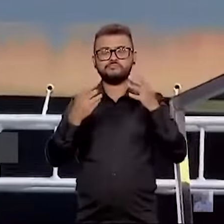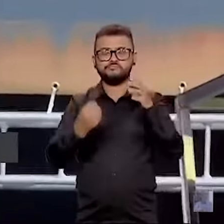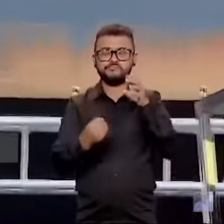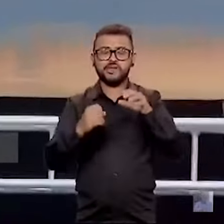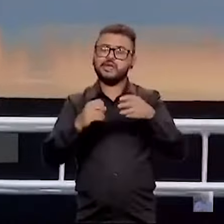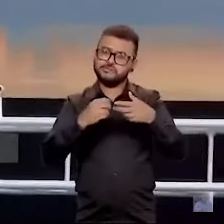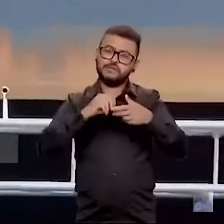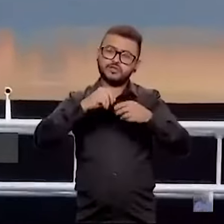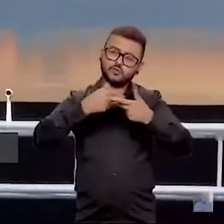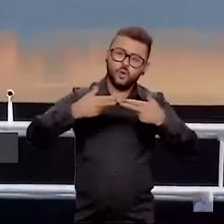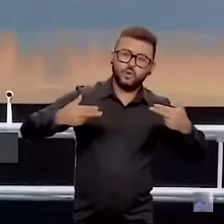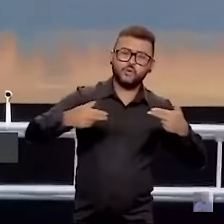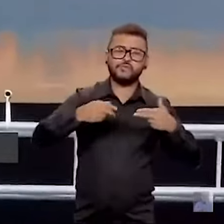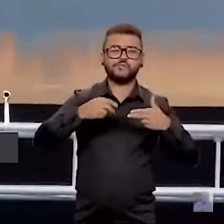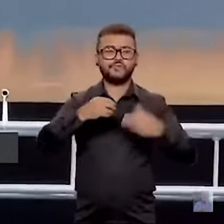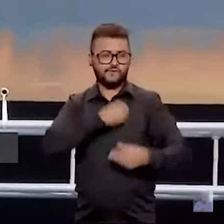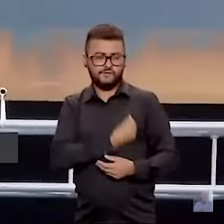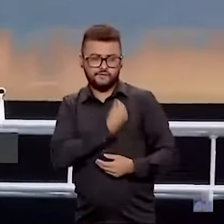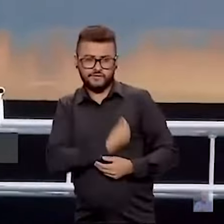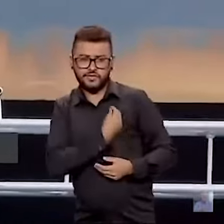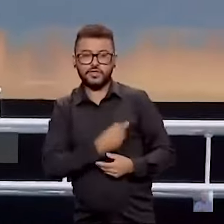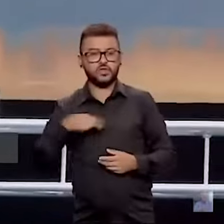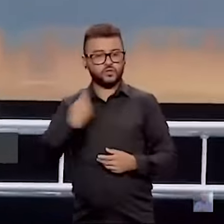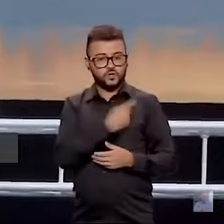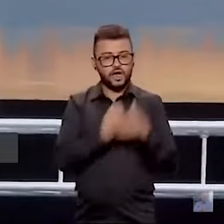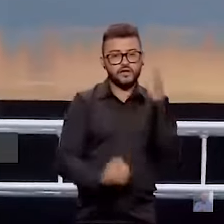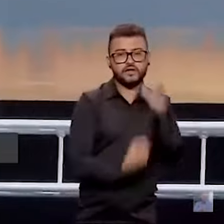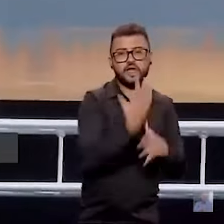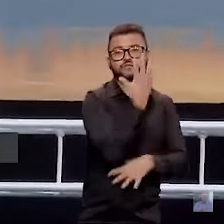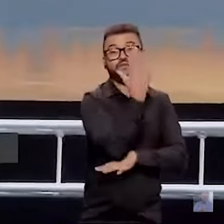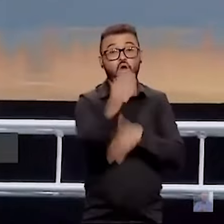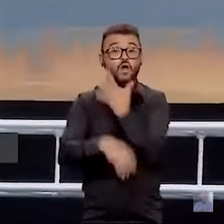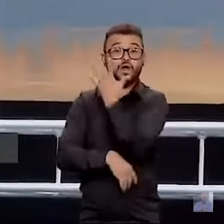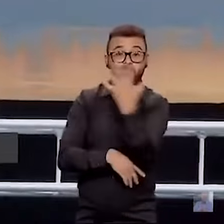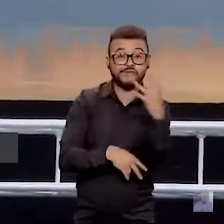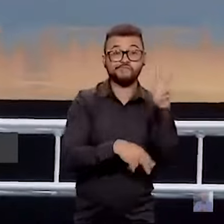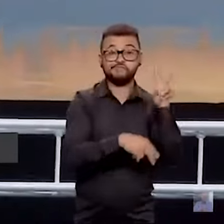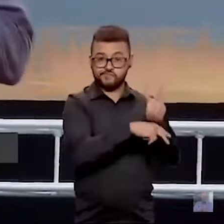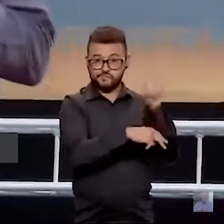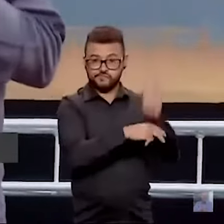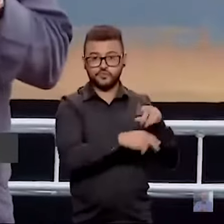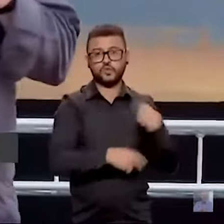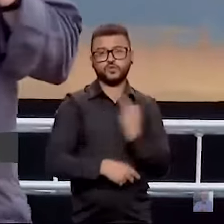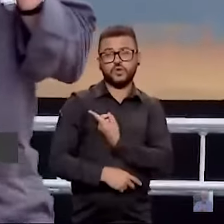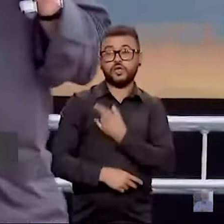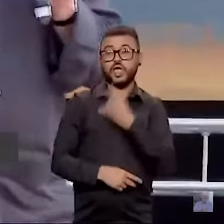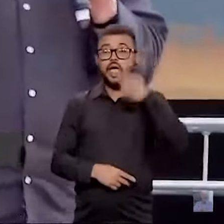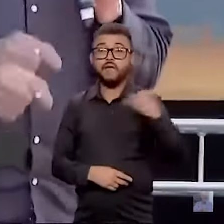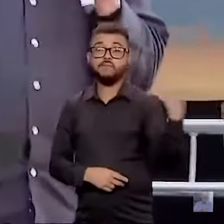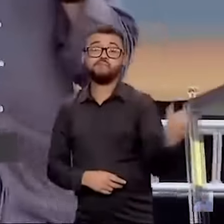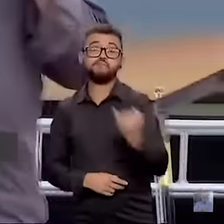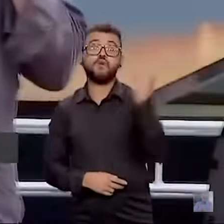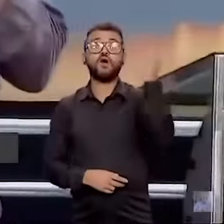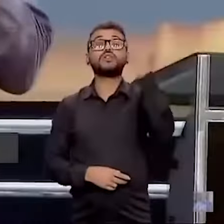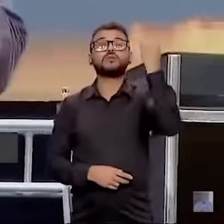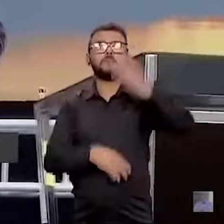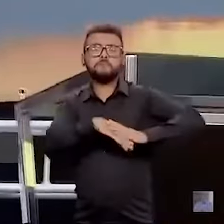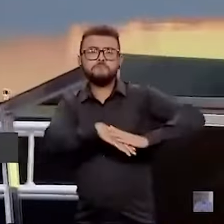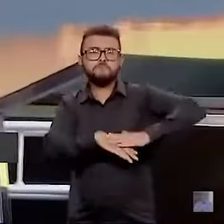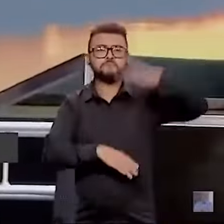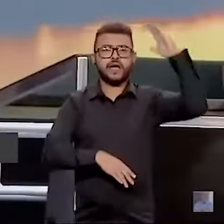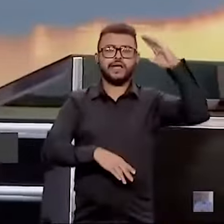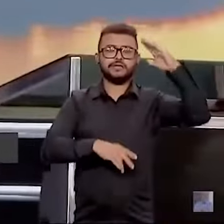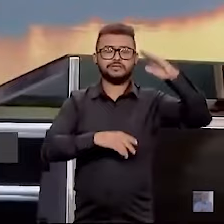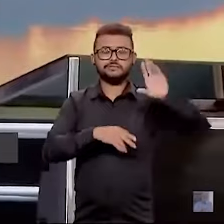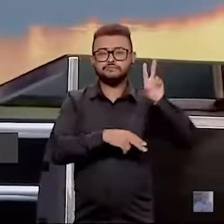da biodiversidade. É muito importante a gente cuidar da nossa floresta. Mas é muito importante a